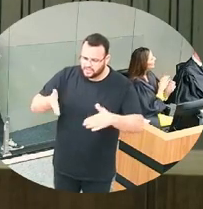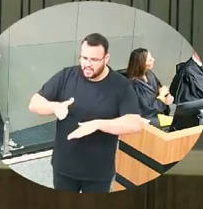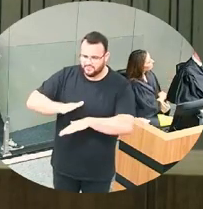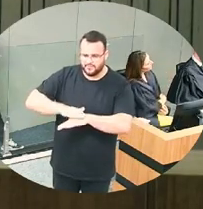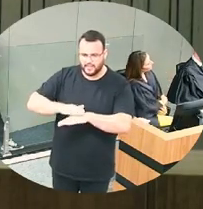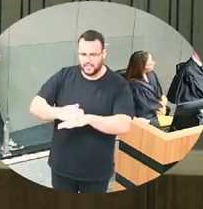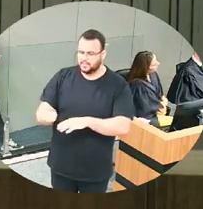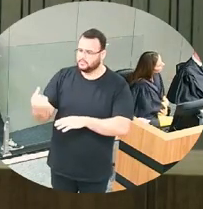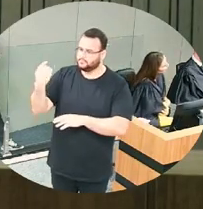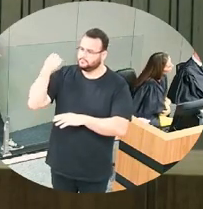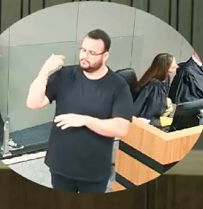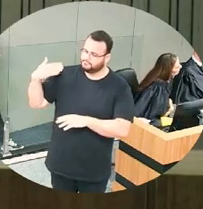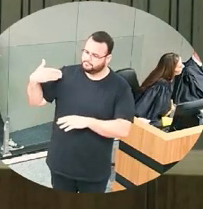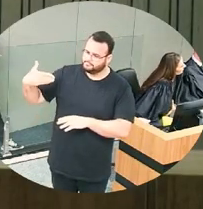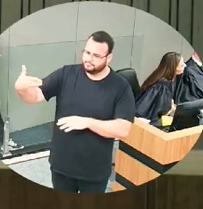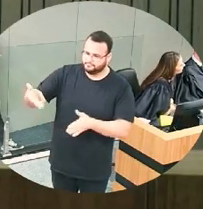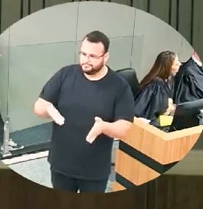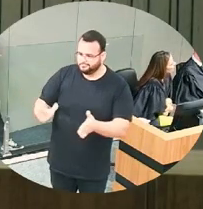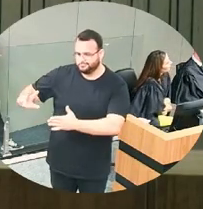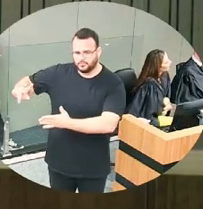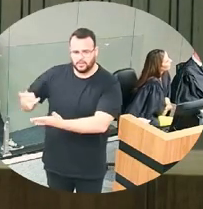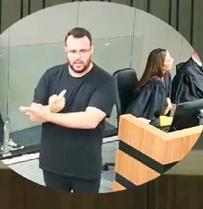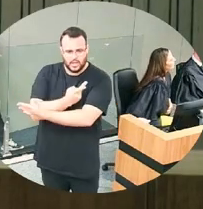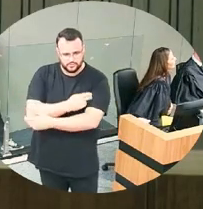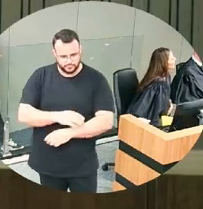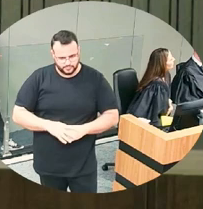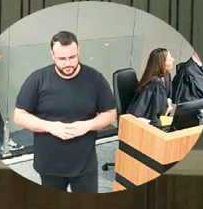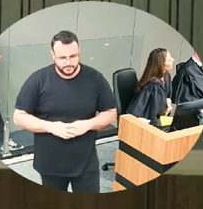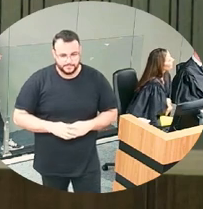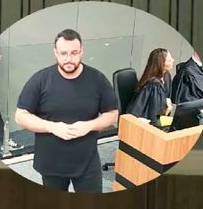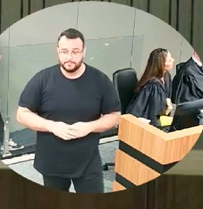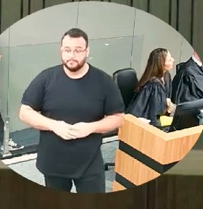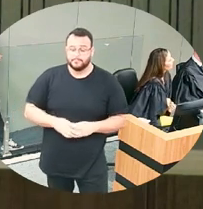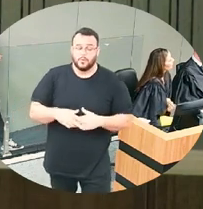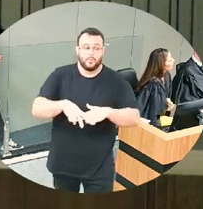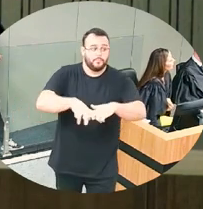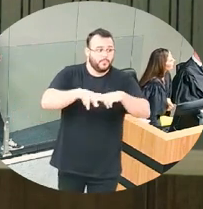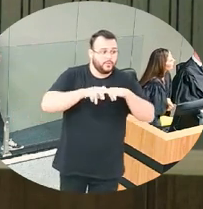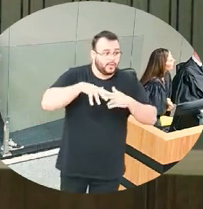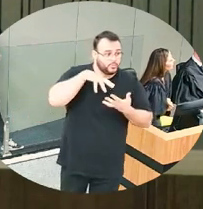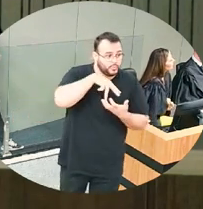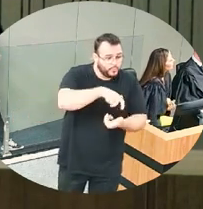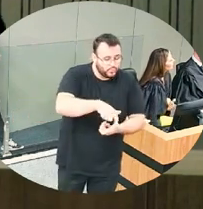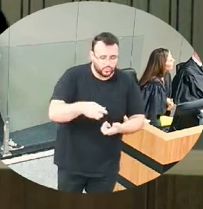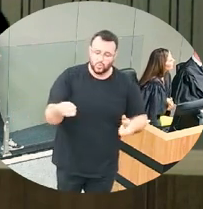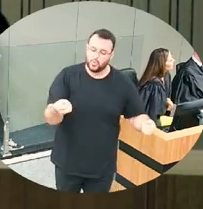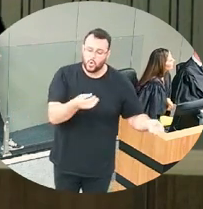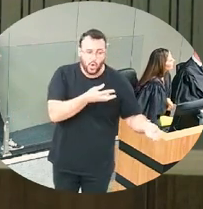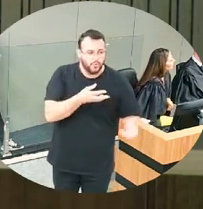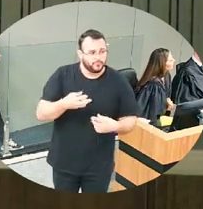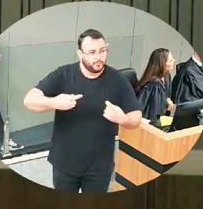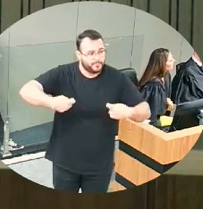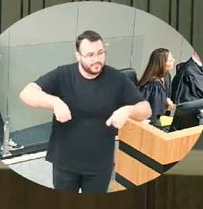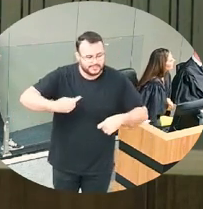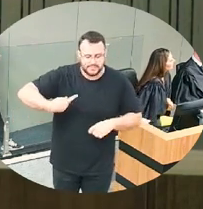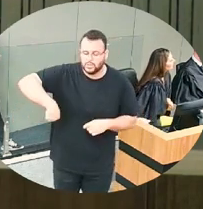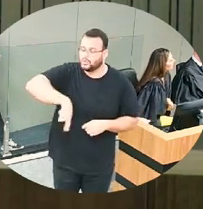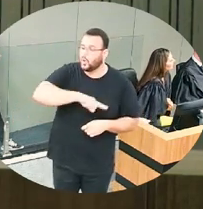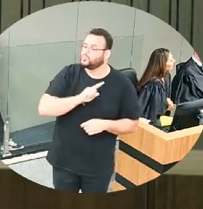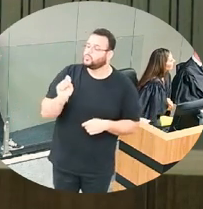feito feita por vias tortuosas e diante da complexidade do mundo moderno resta-nos